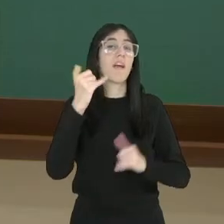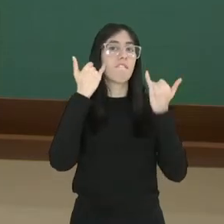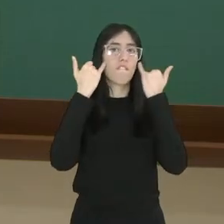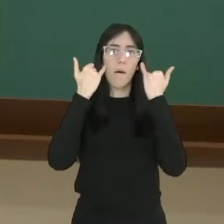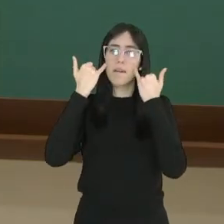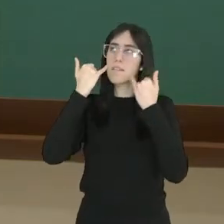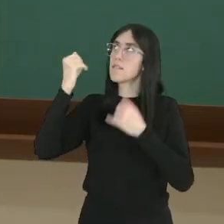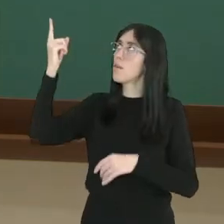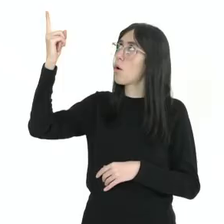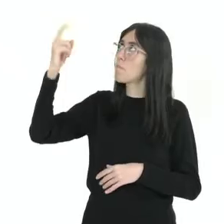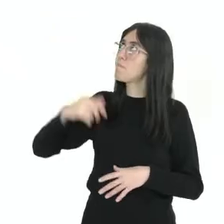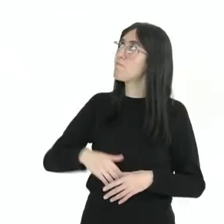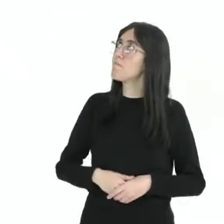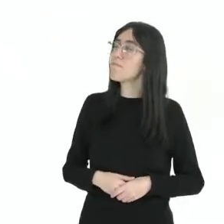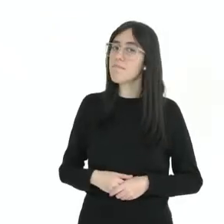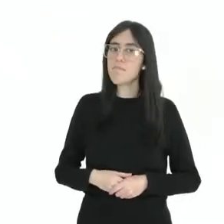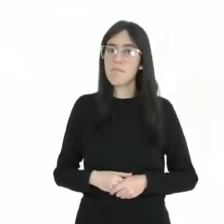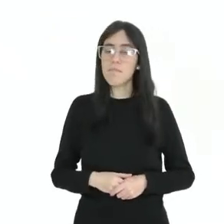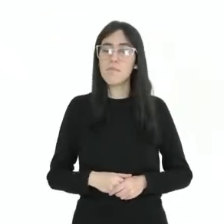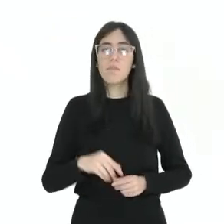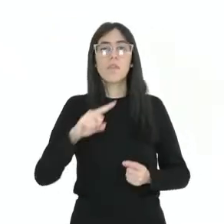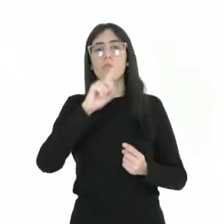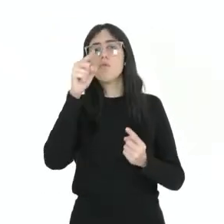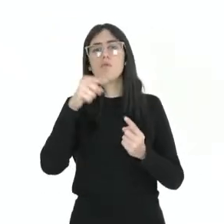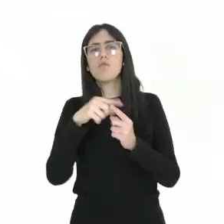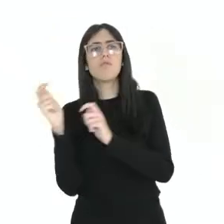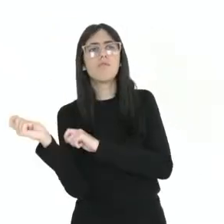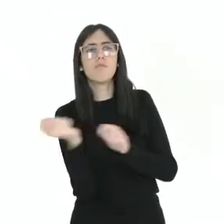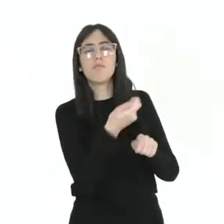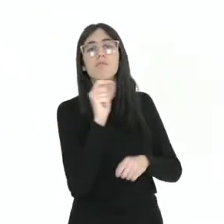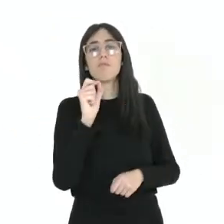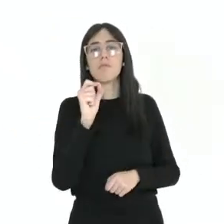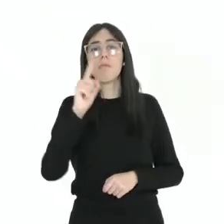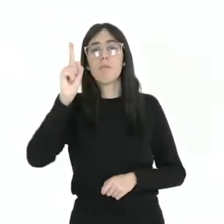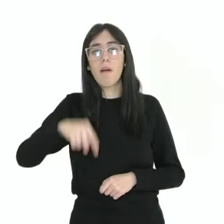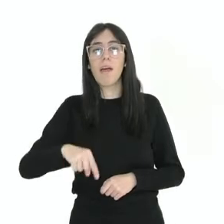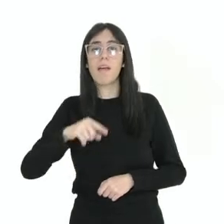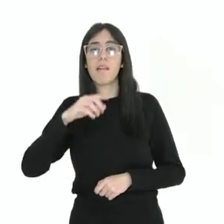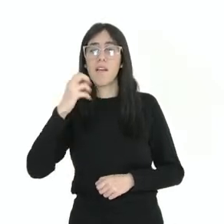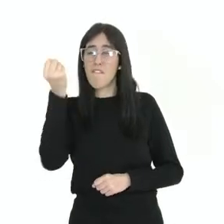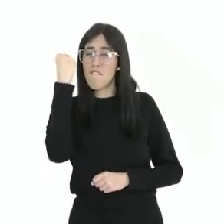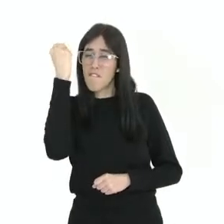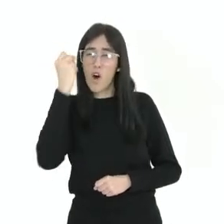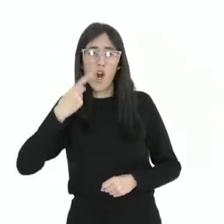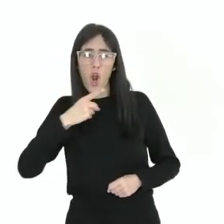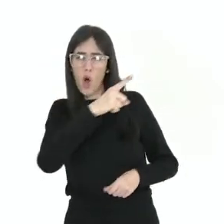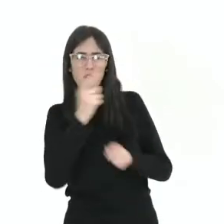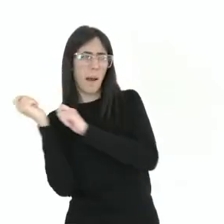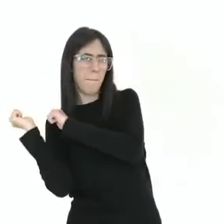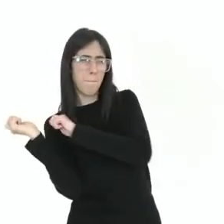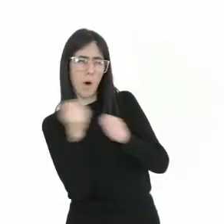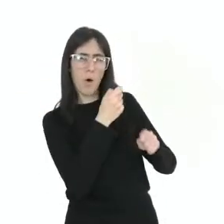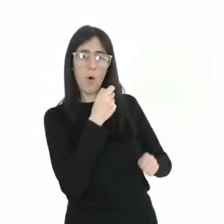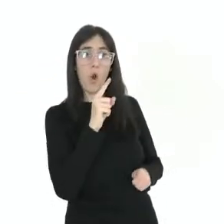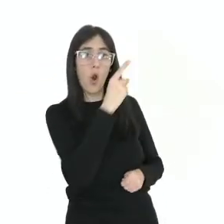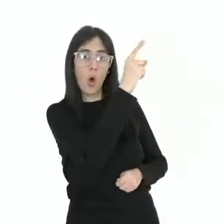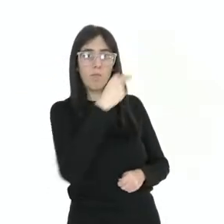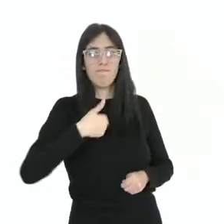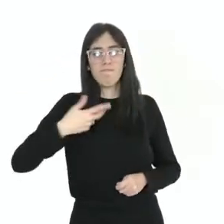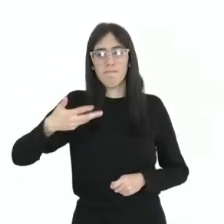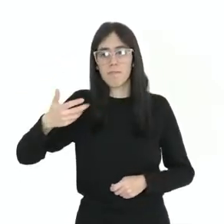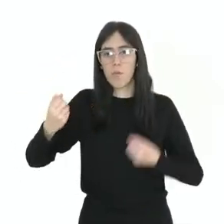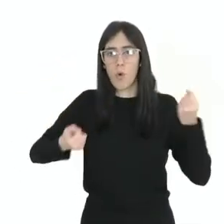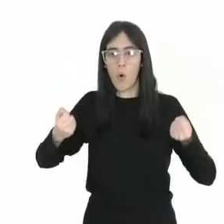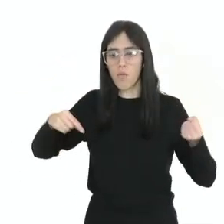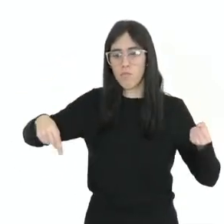tua resposta. Então, o objetivo é rebater a bola o mais longe possível para que consiga pontuar,